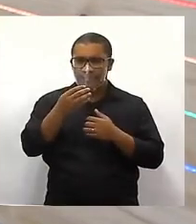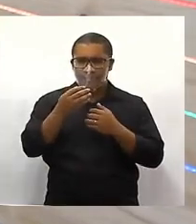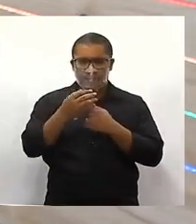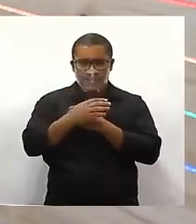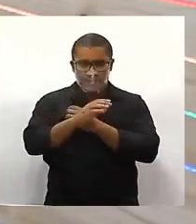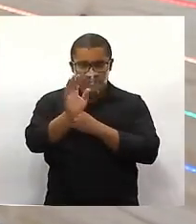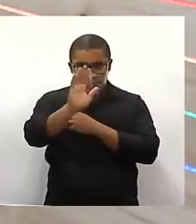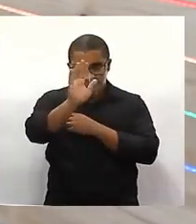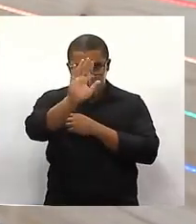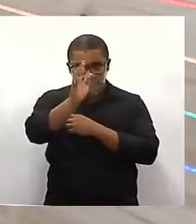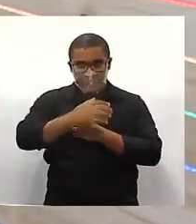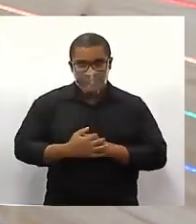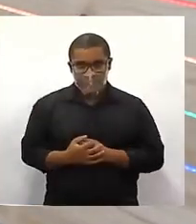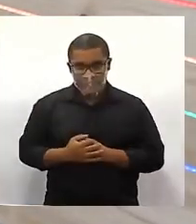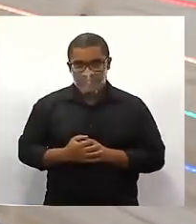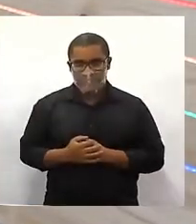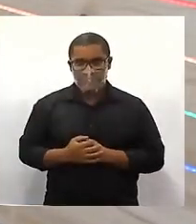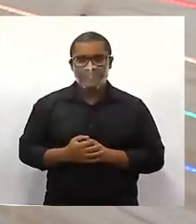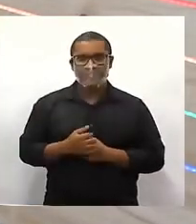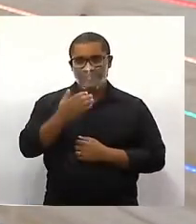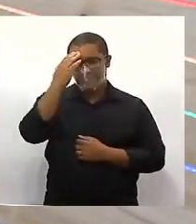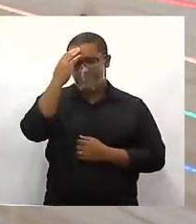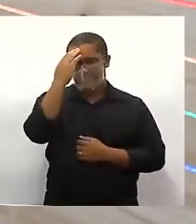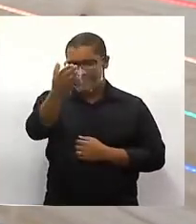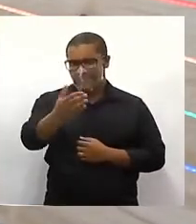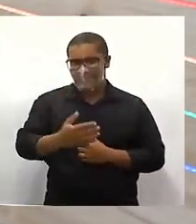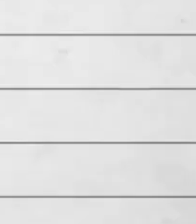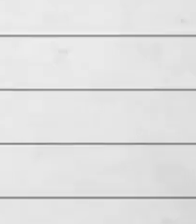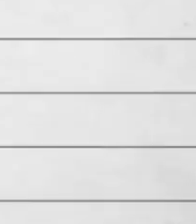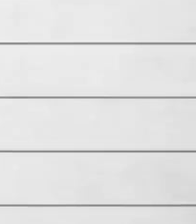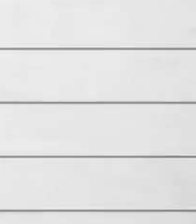coração. Até mais. Valeu,